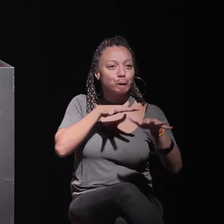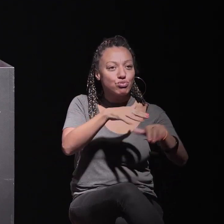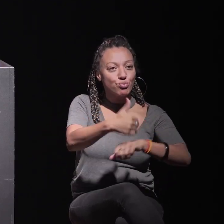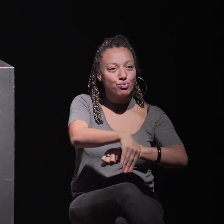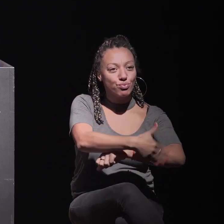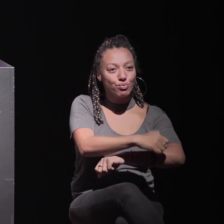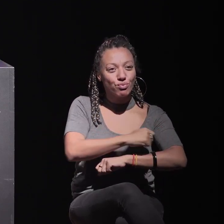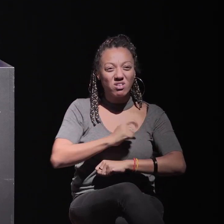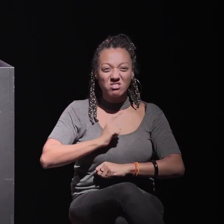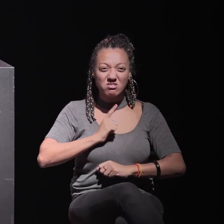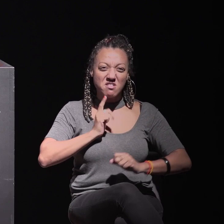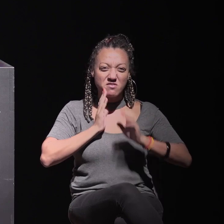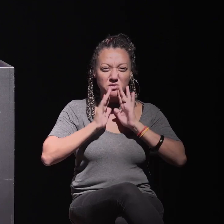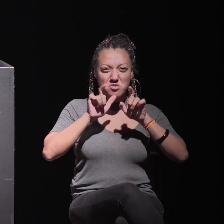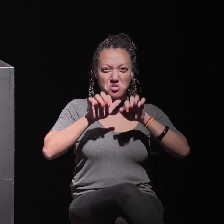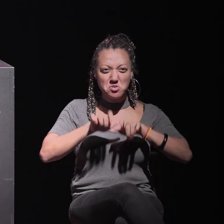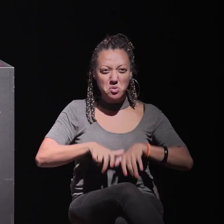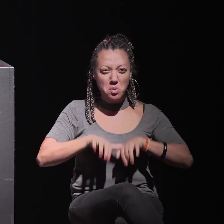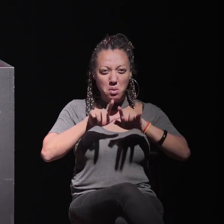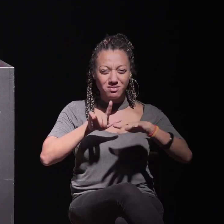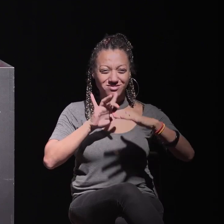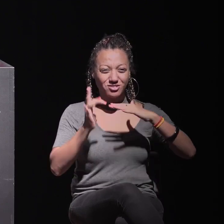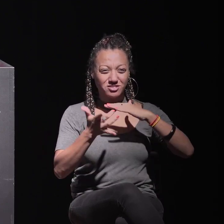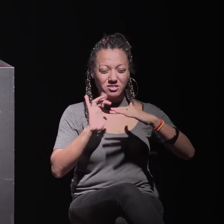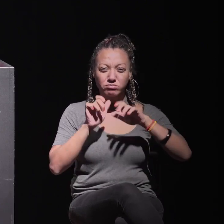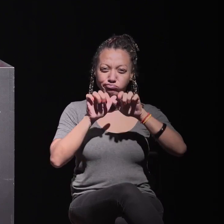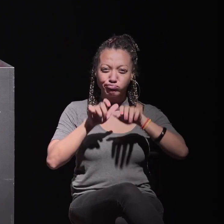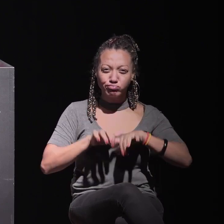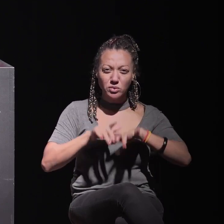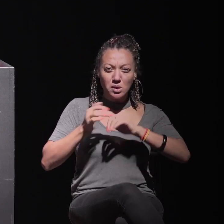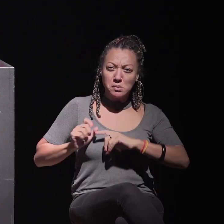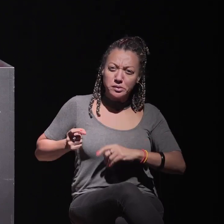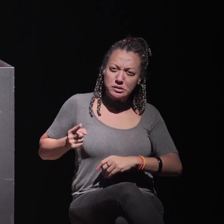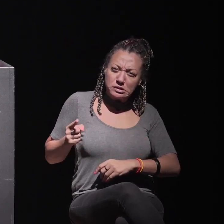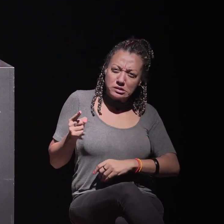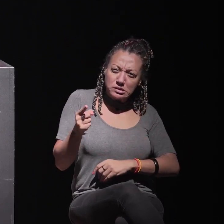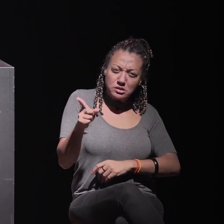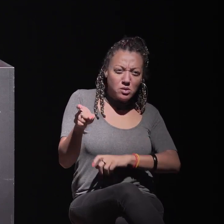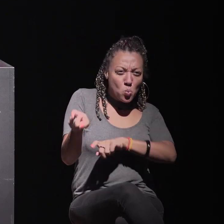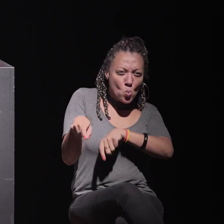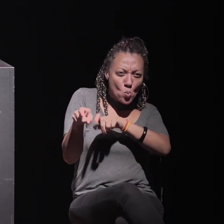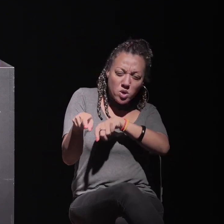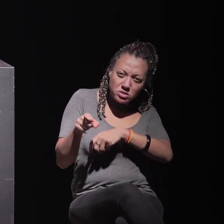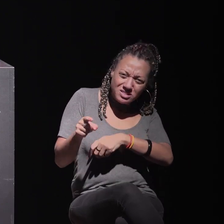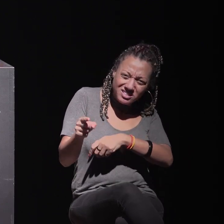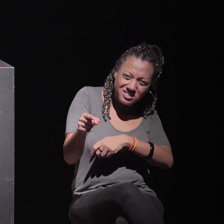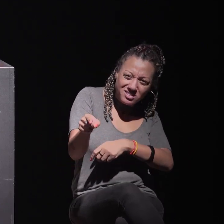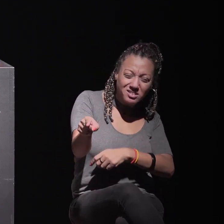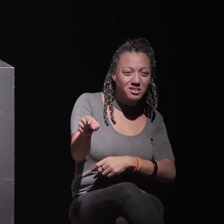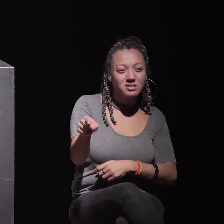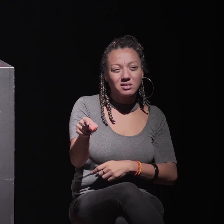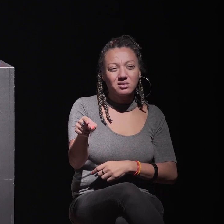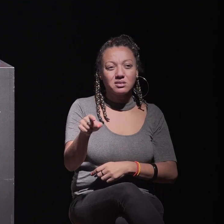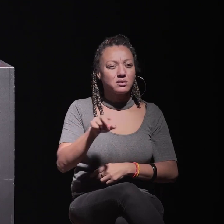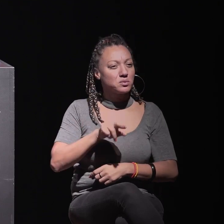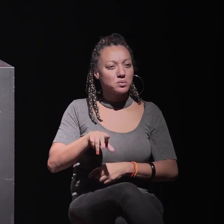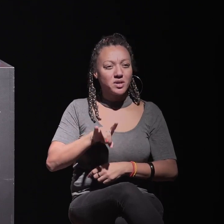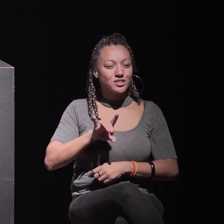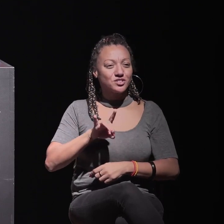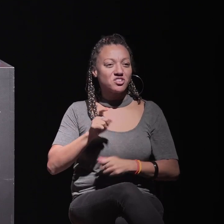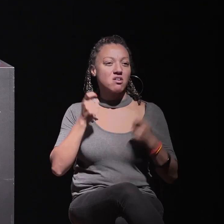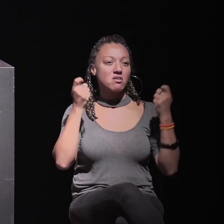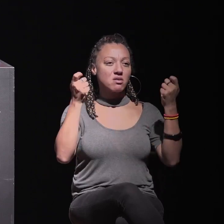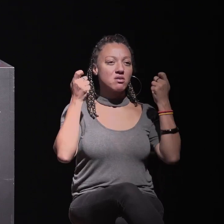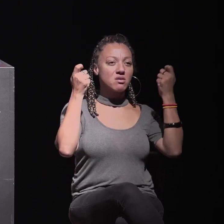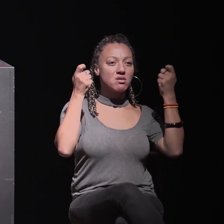têm tomado os roçados, né, os lugares mais distantes, e não são apenas espontâneas, não são só manifestações espontâneas